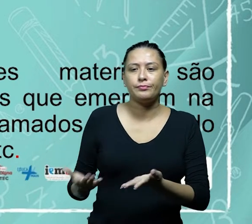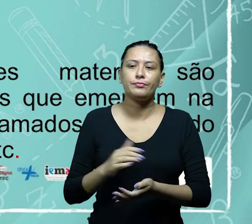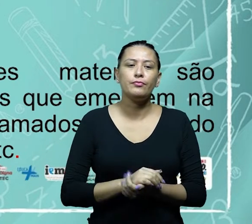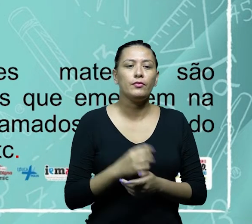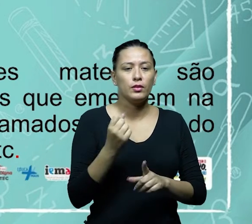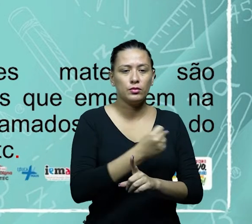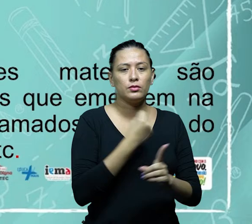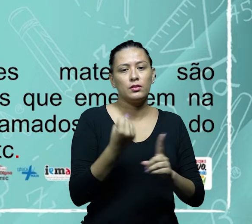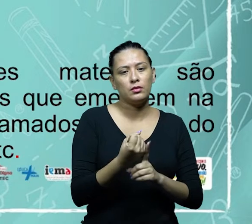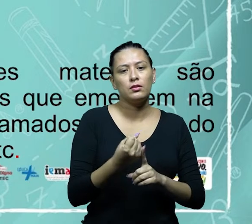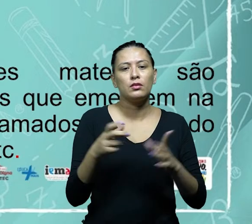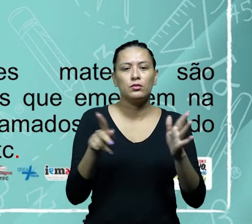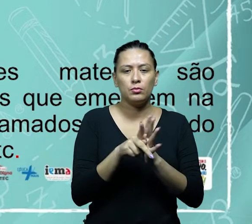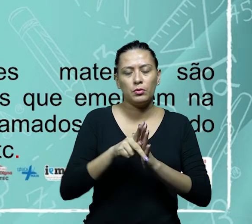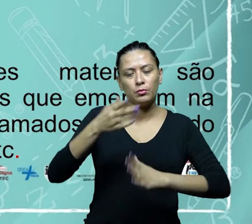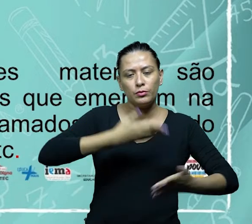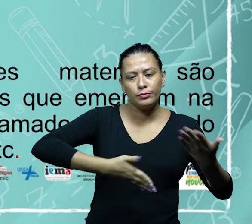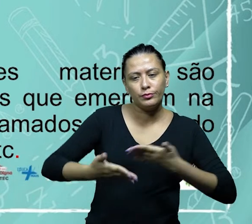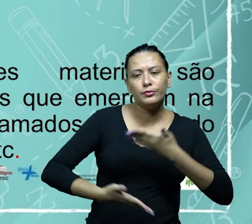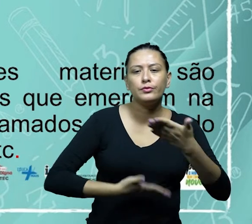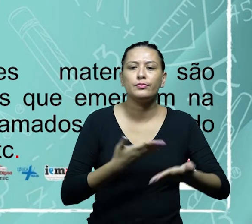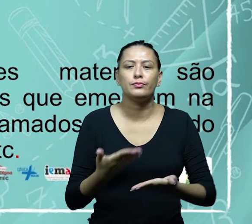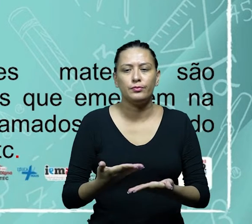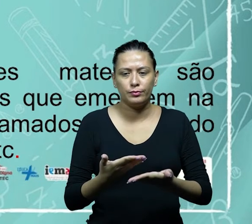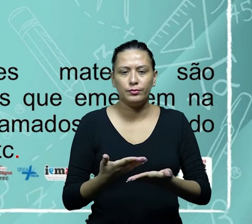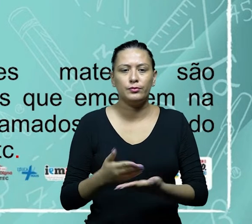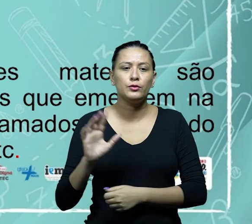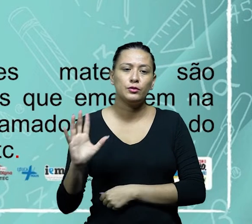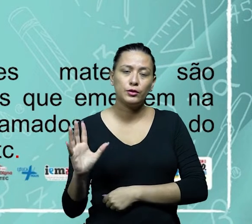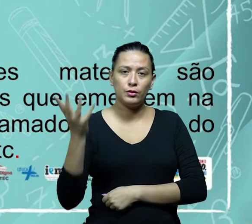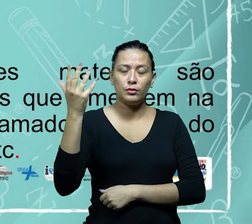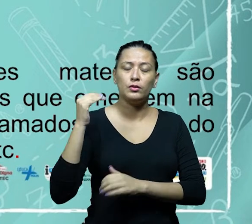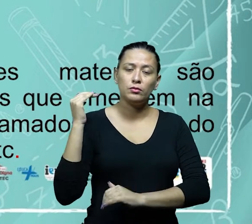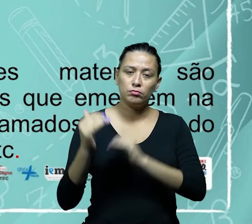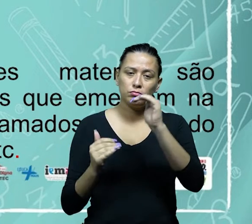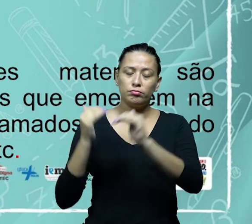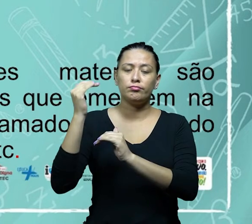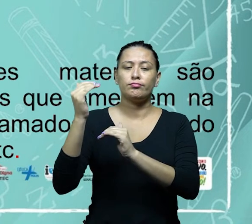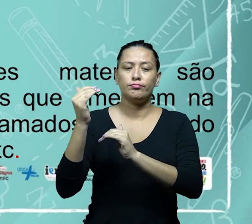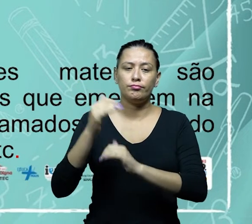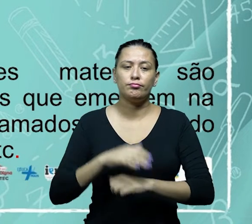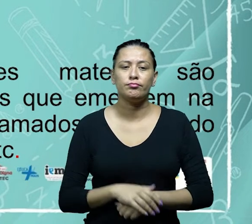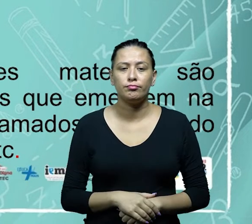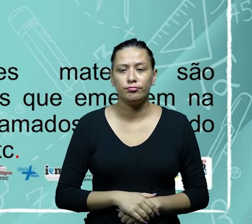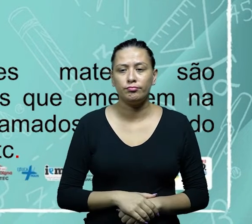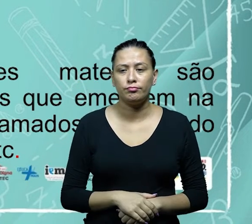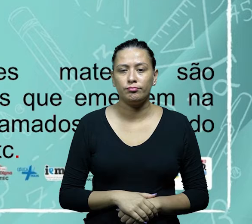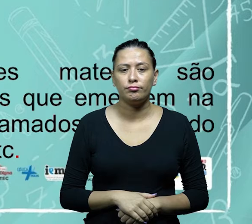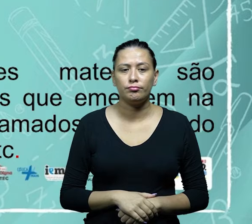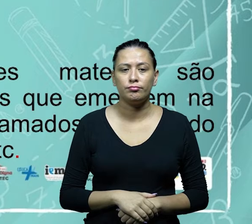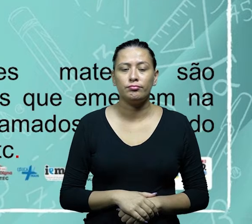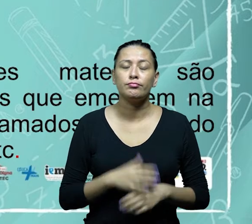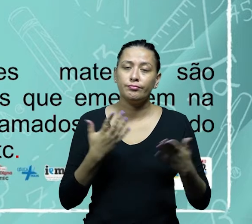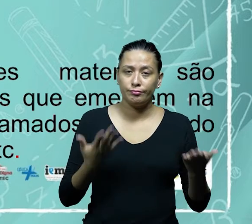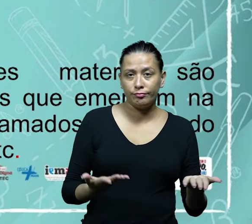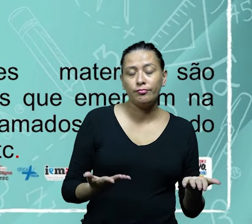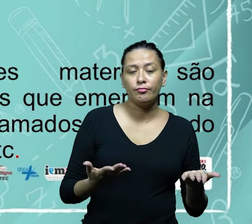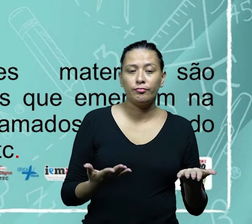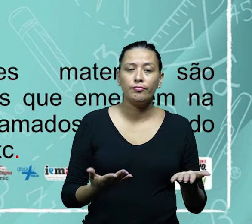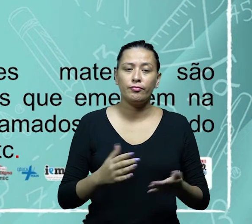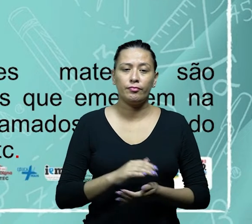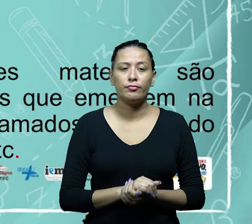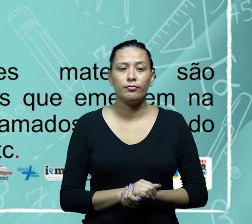social é a sociedade como um centro de relação de vida como sede de acontecimentos que evoluem né